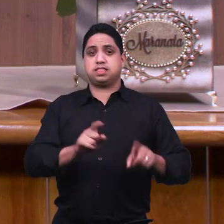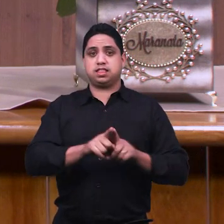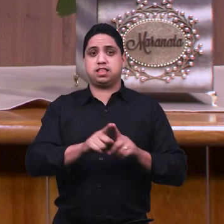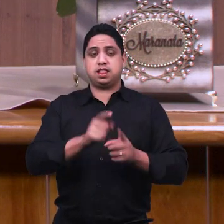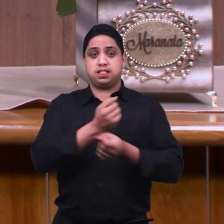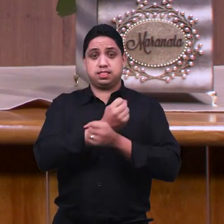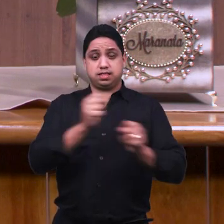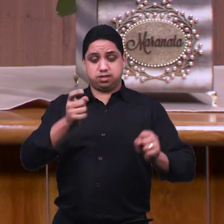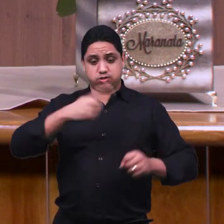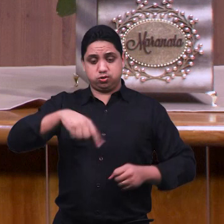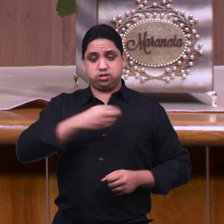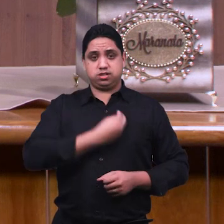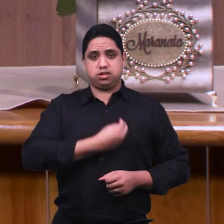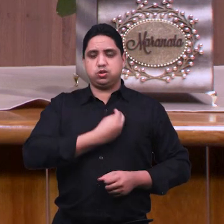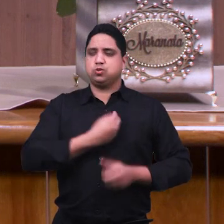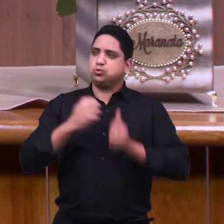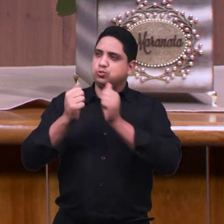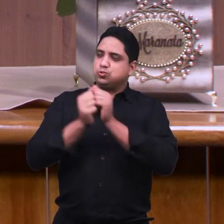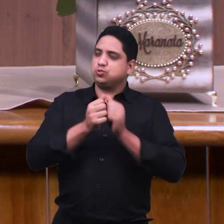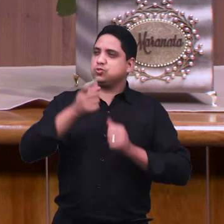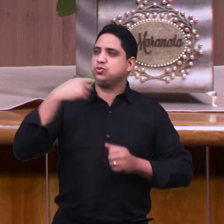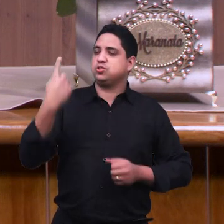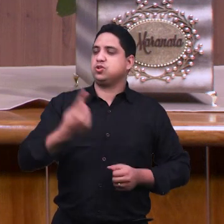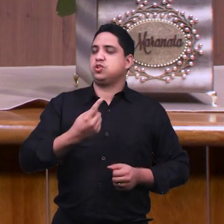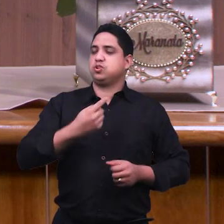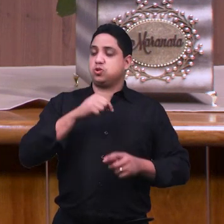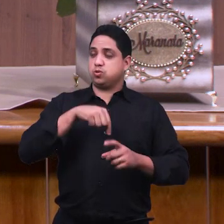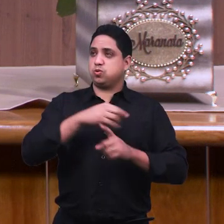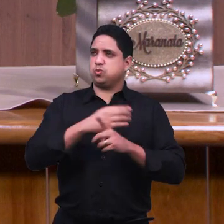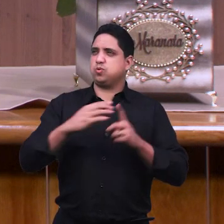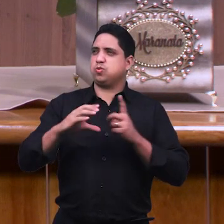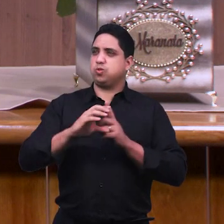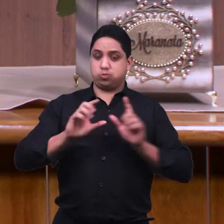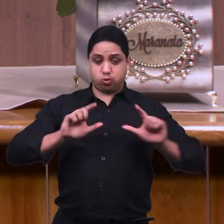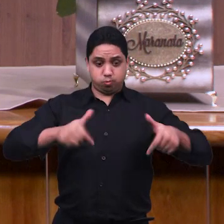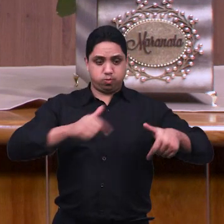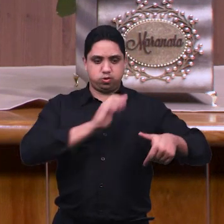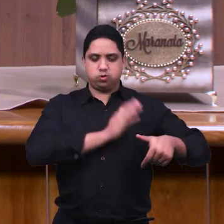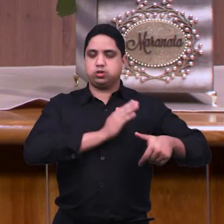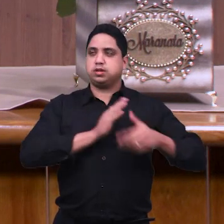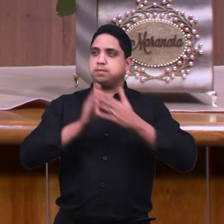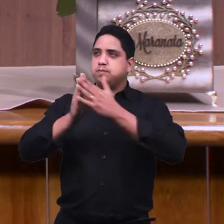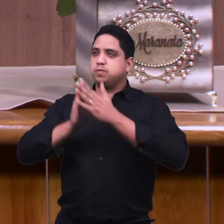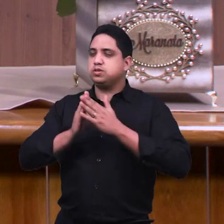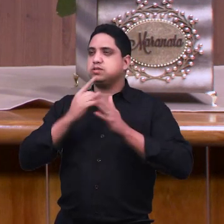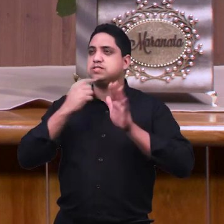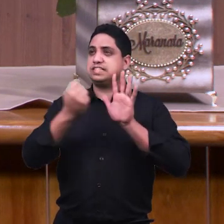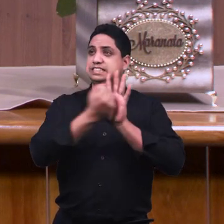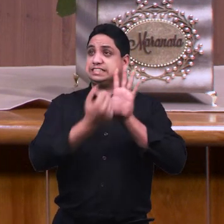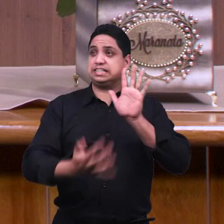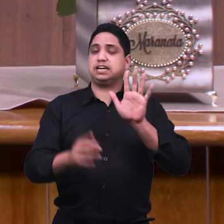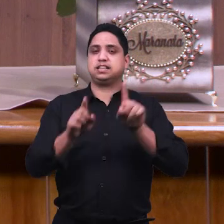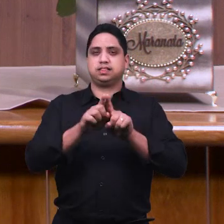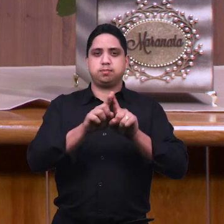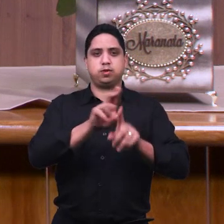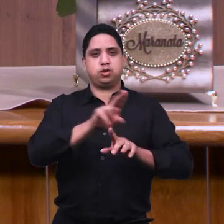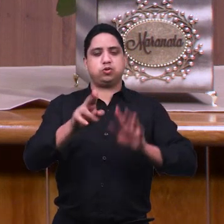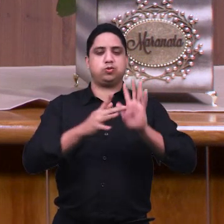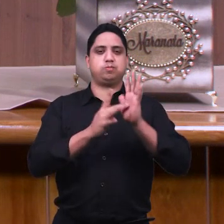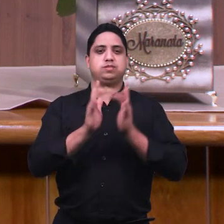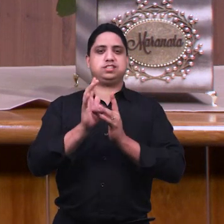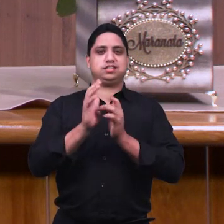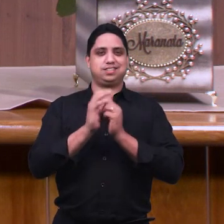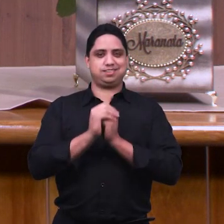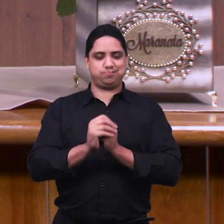vidas. Senhor, seja conosco nesse culto, opera em nossos corações, pedimos oramos pelo sangue, em nome do Senhor